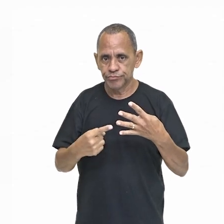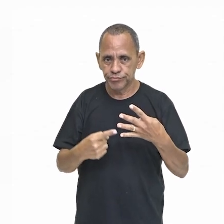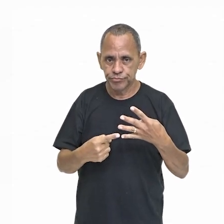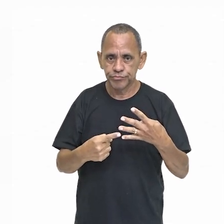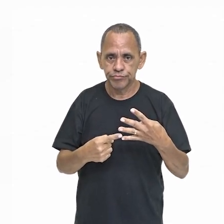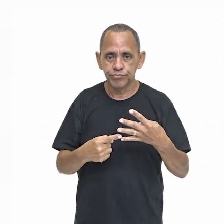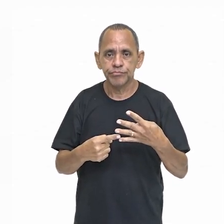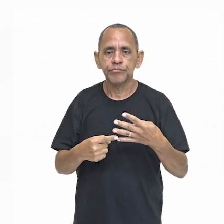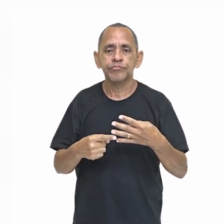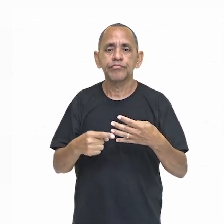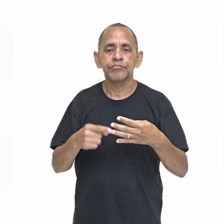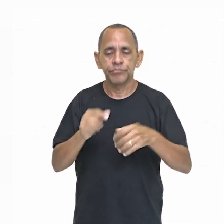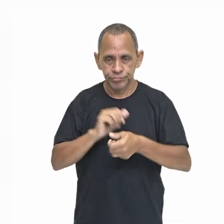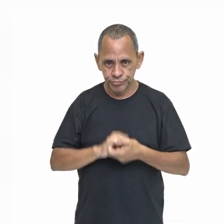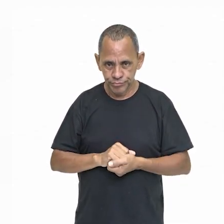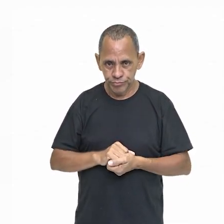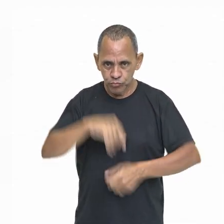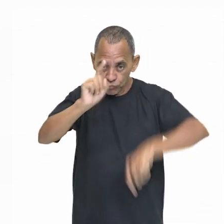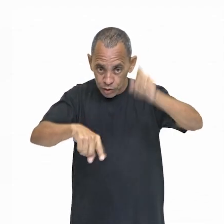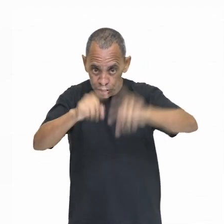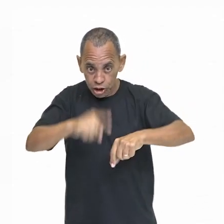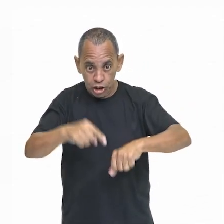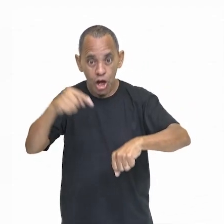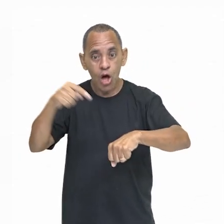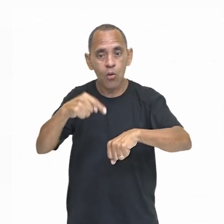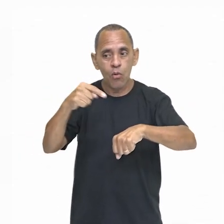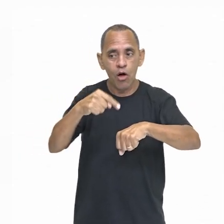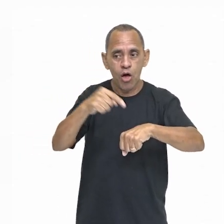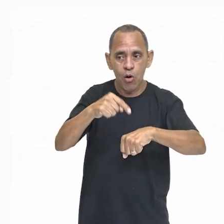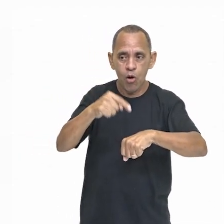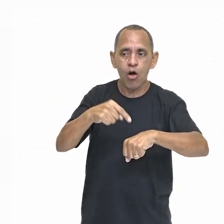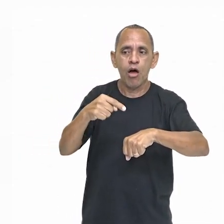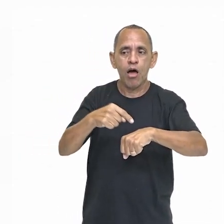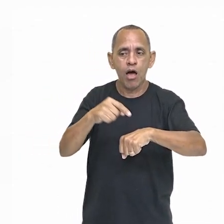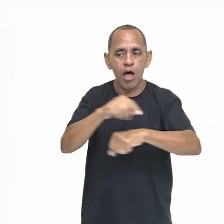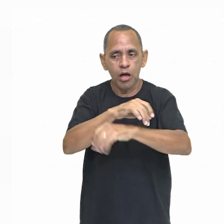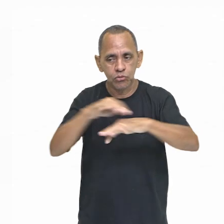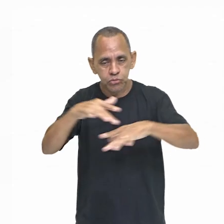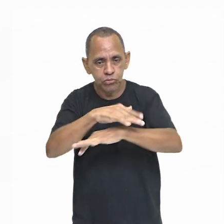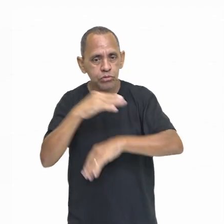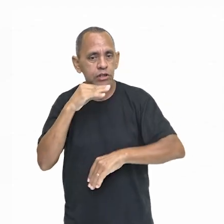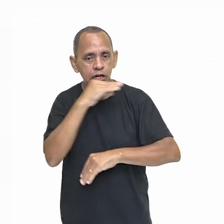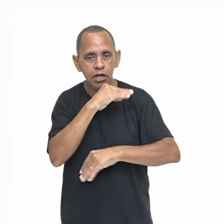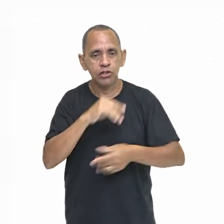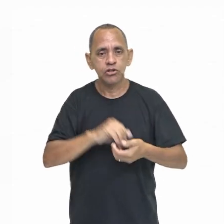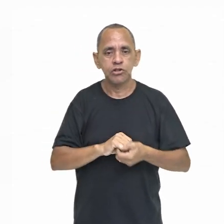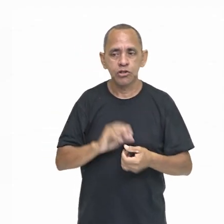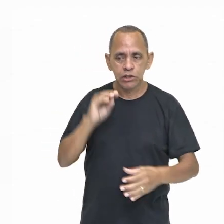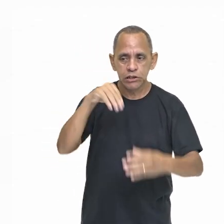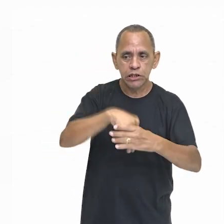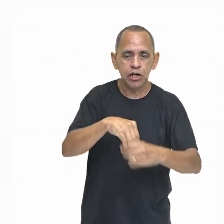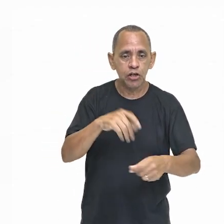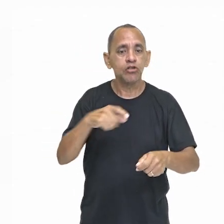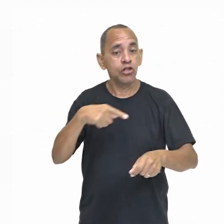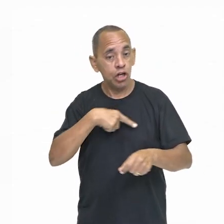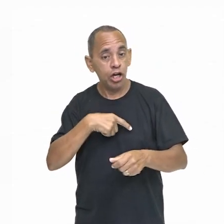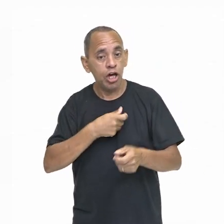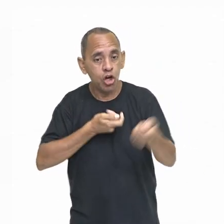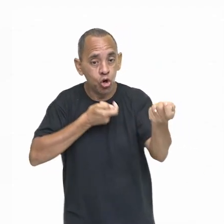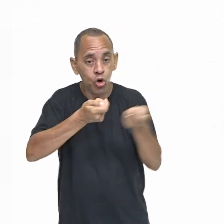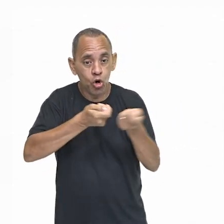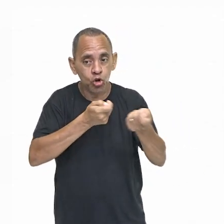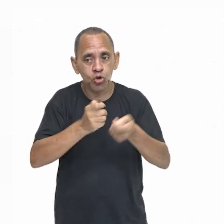a condução, eu tenho a radiação e eu tenho a